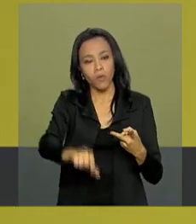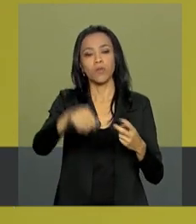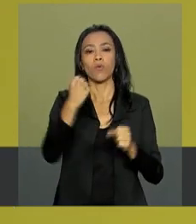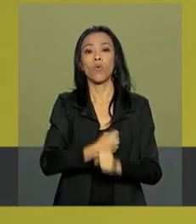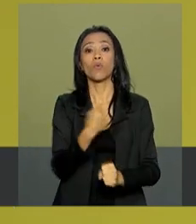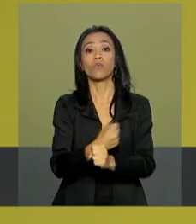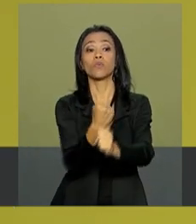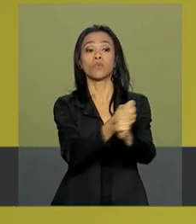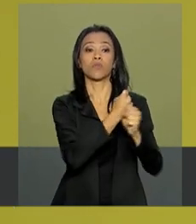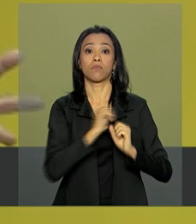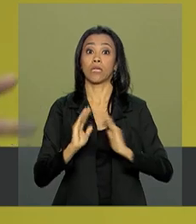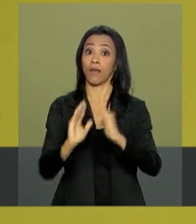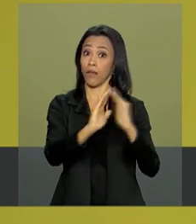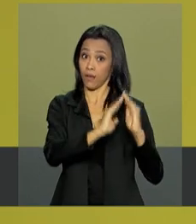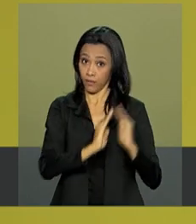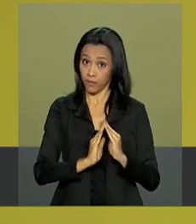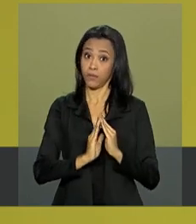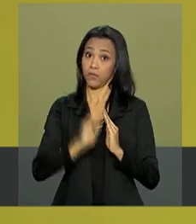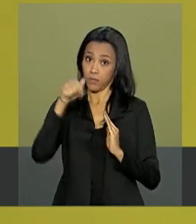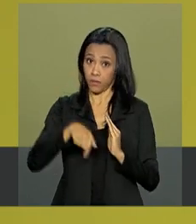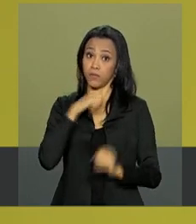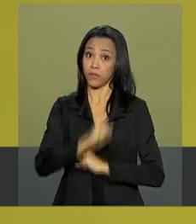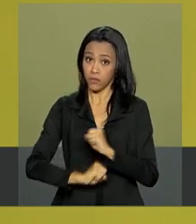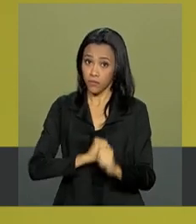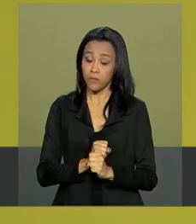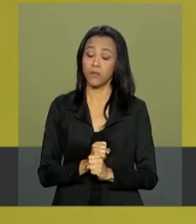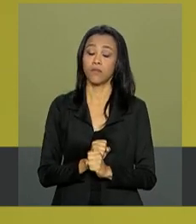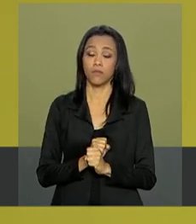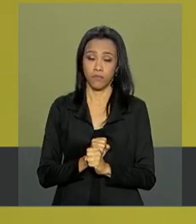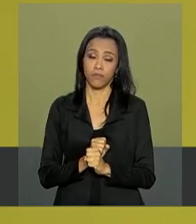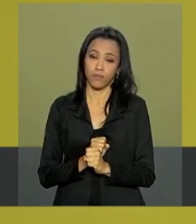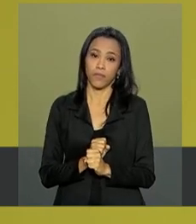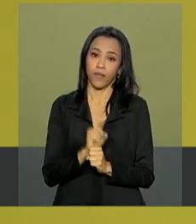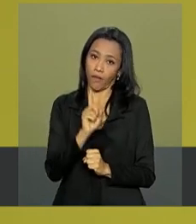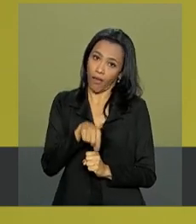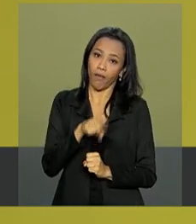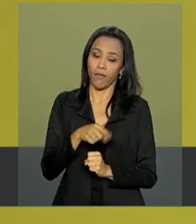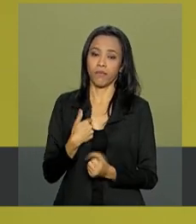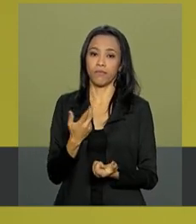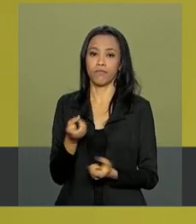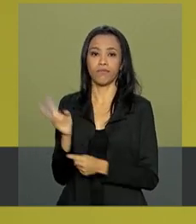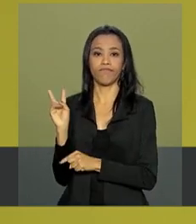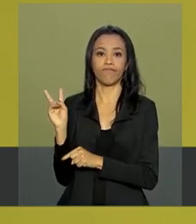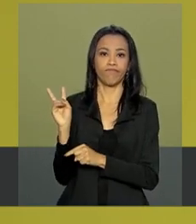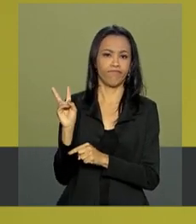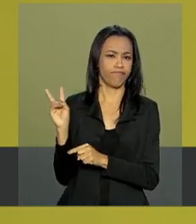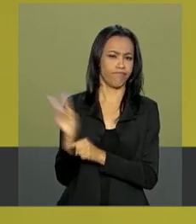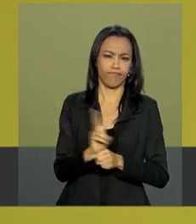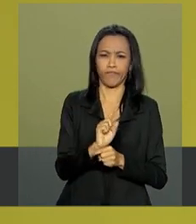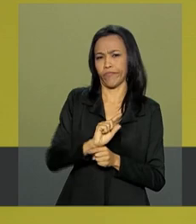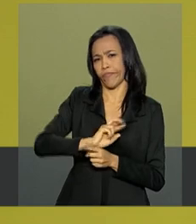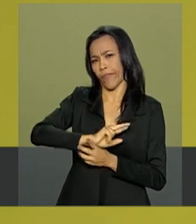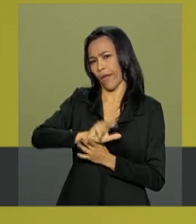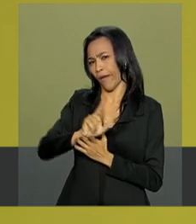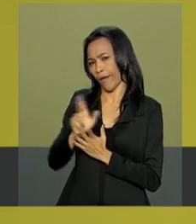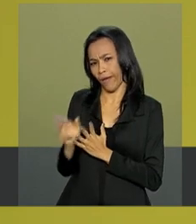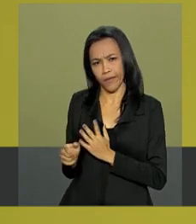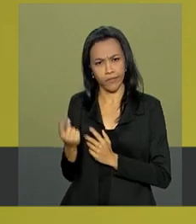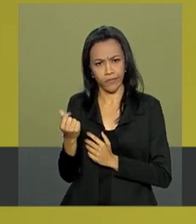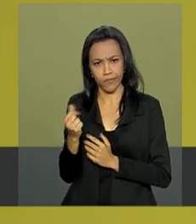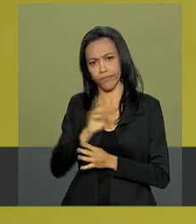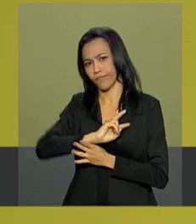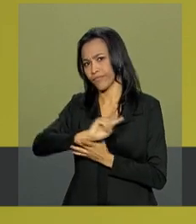800 mil unidades para este ano, naturalmente com financiamentos os mais variados, o fundo de